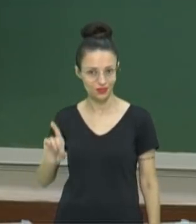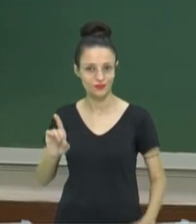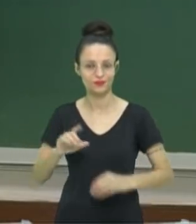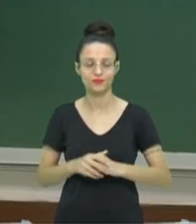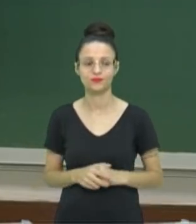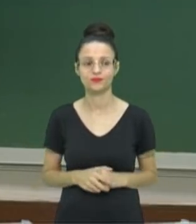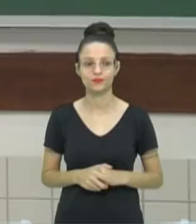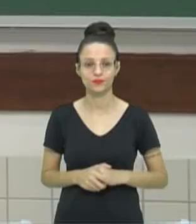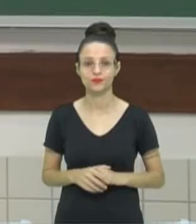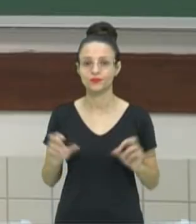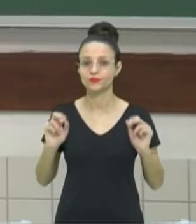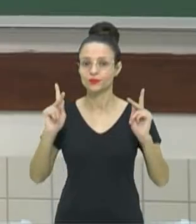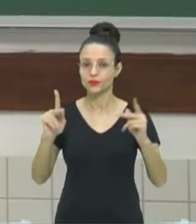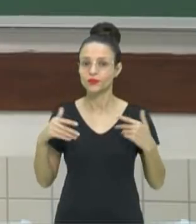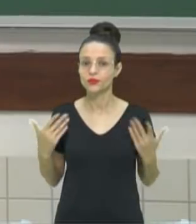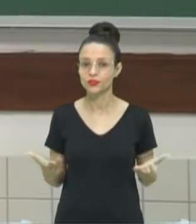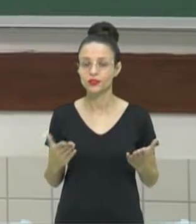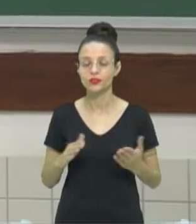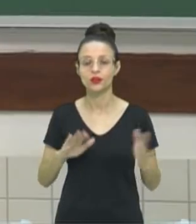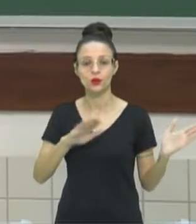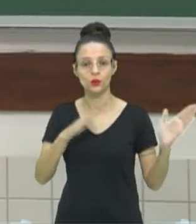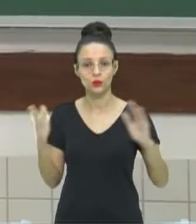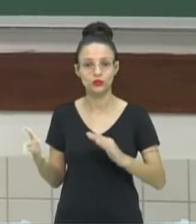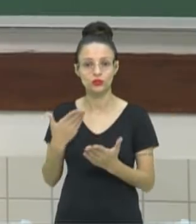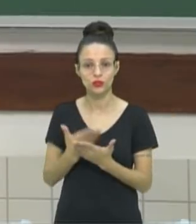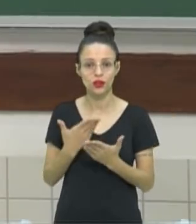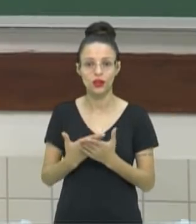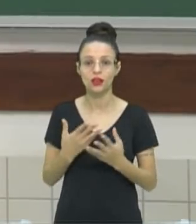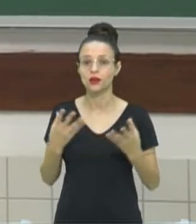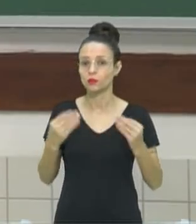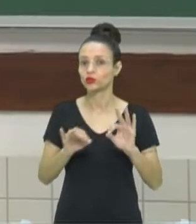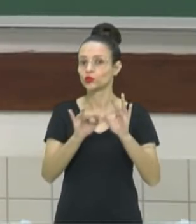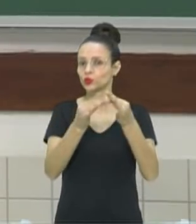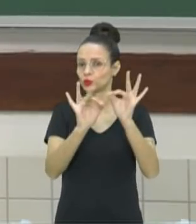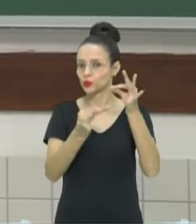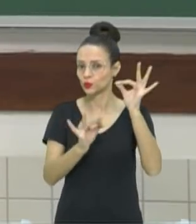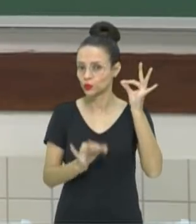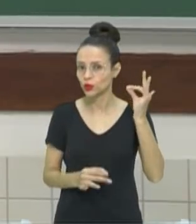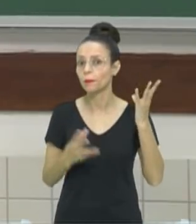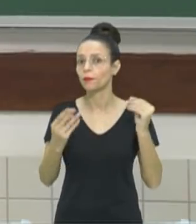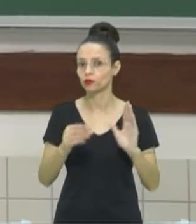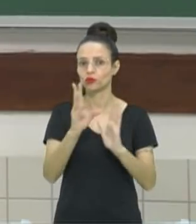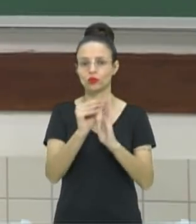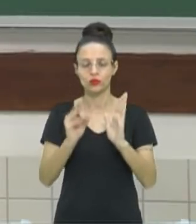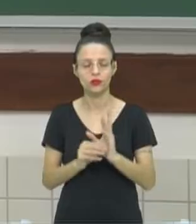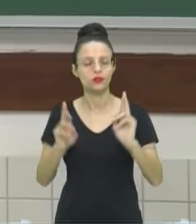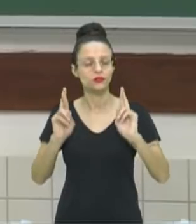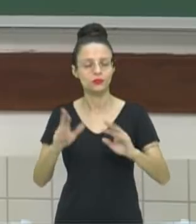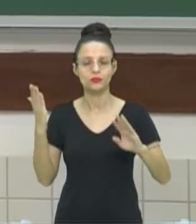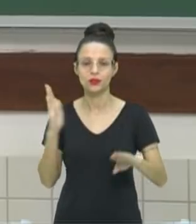corretas. Ok? Então, da aula de hoje, bastante extensa, bastante conteúdo. Espero ter